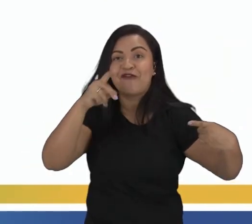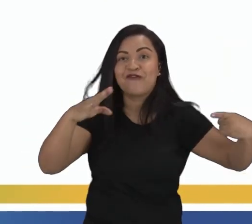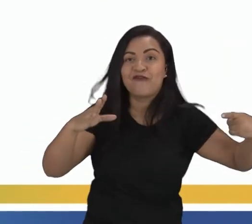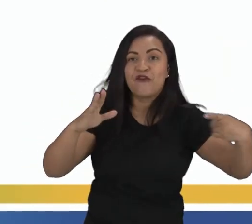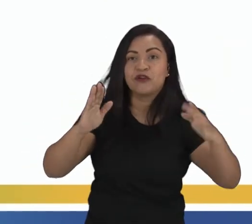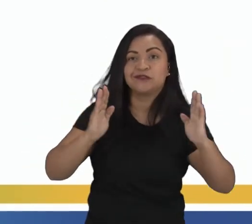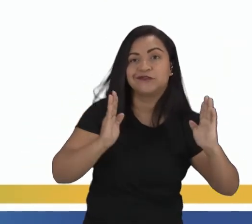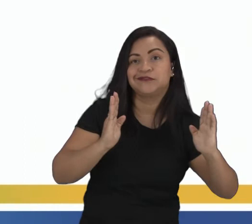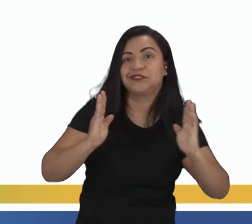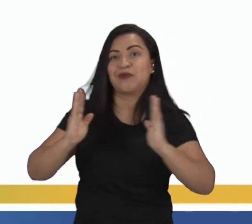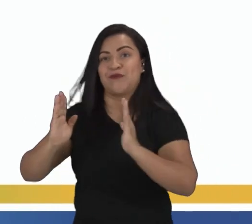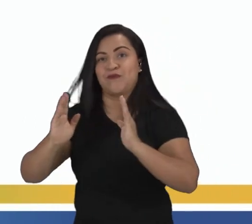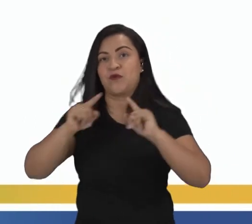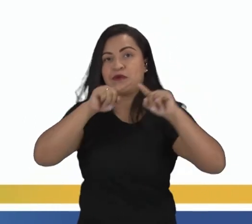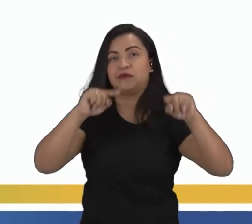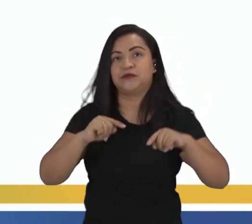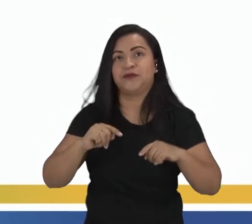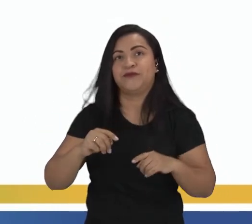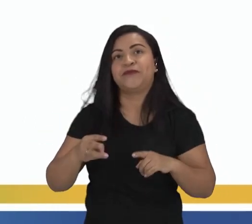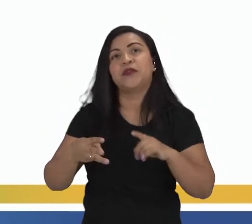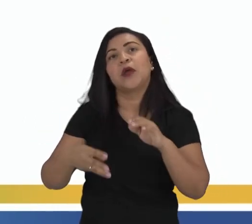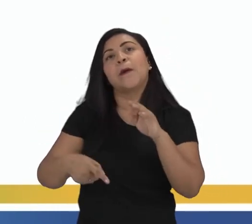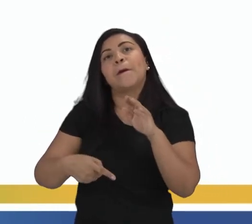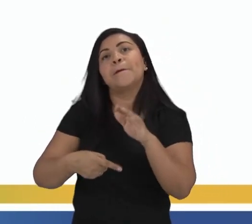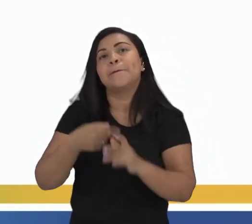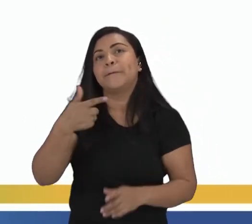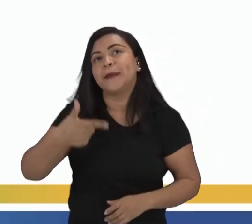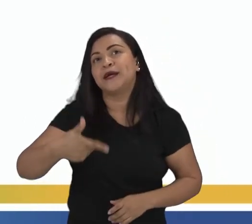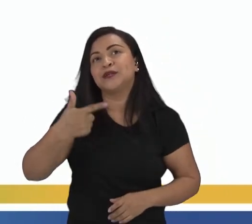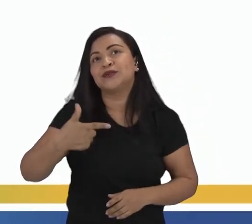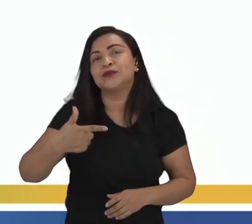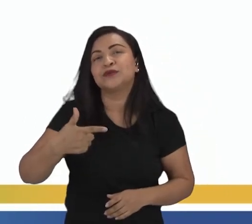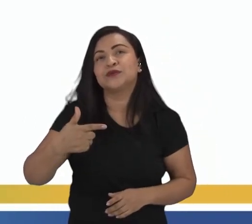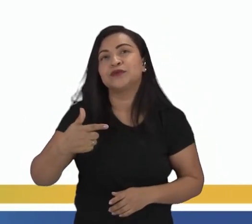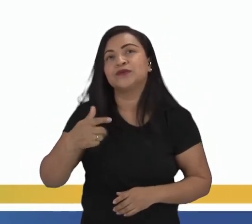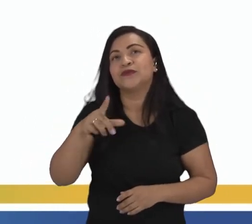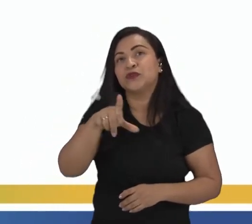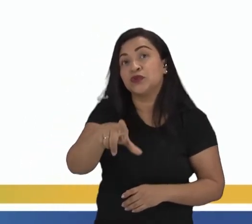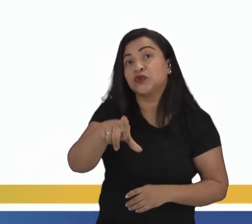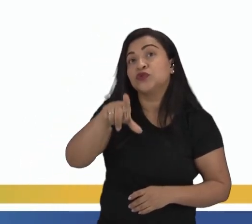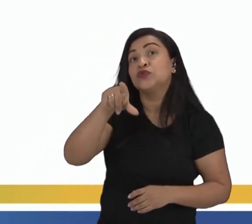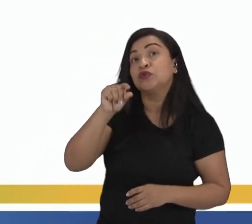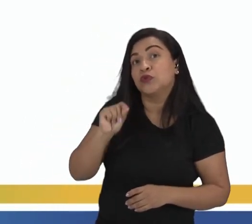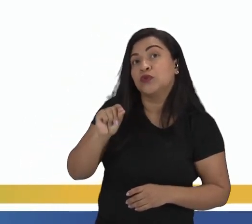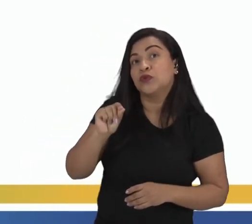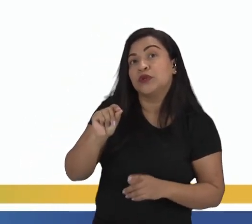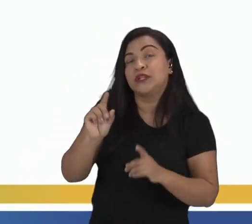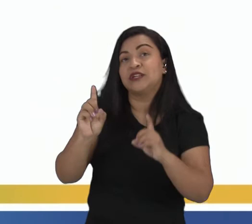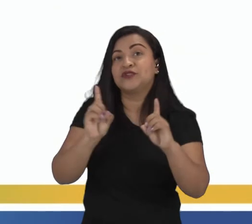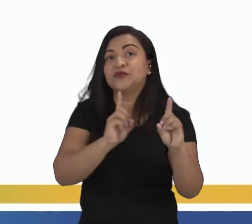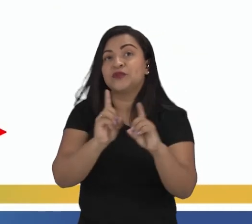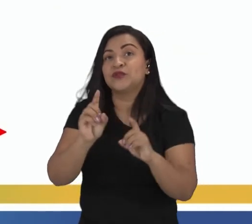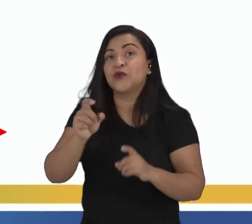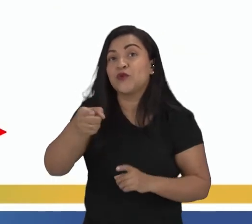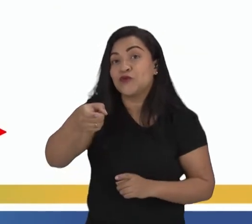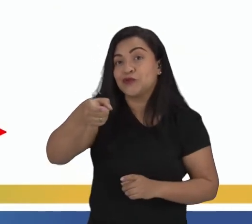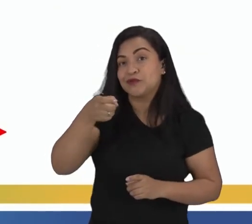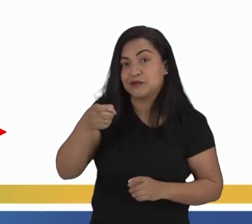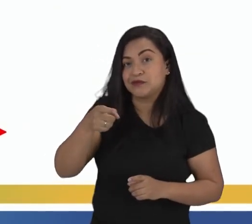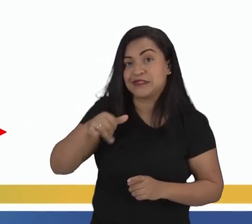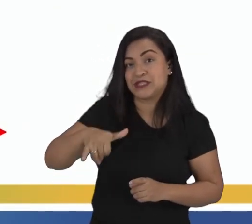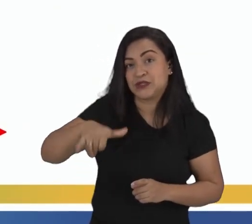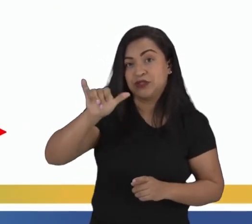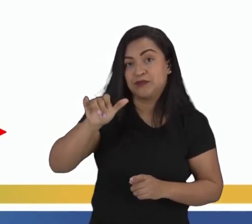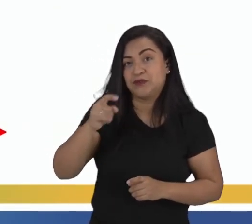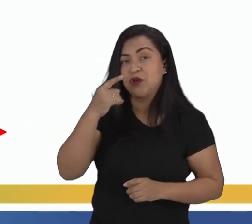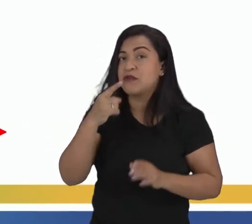M1. Passo 2. Escolha um sistema de referência, sistema coordenadas XY. Então, olha